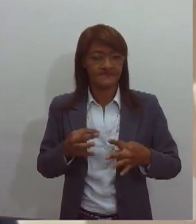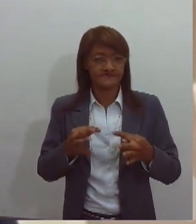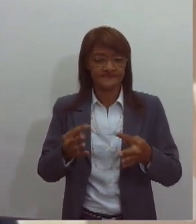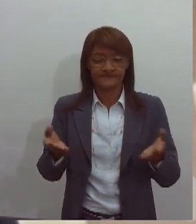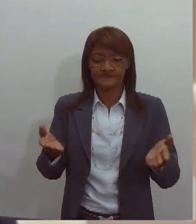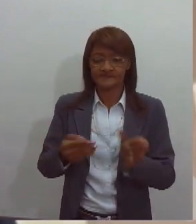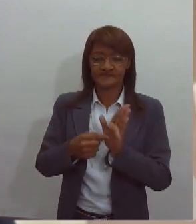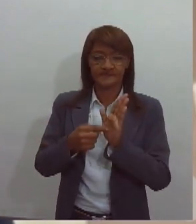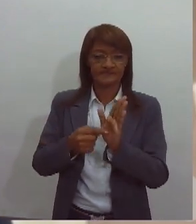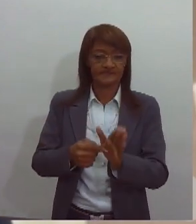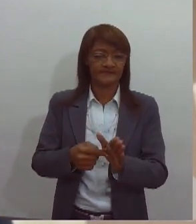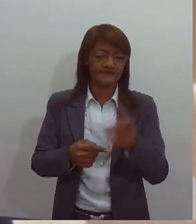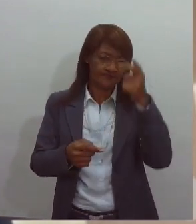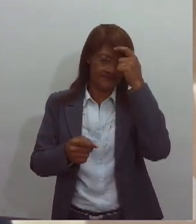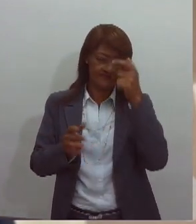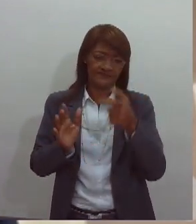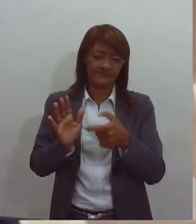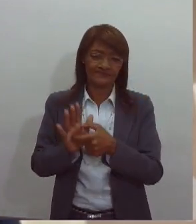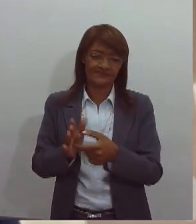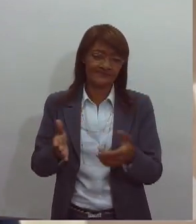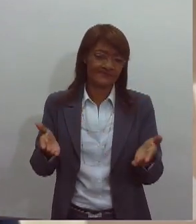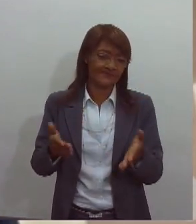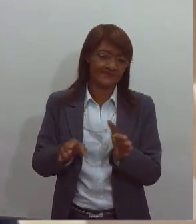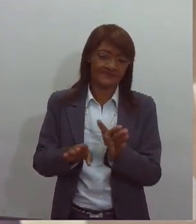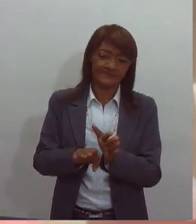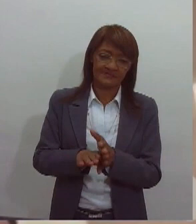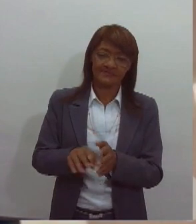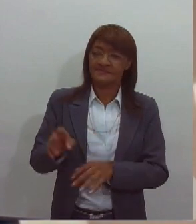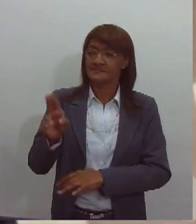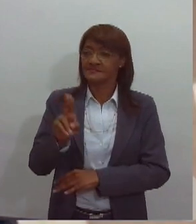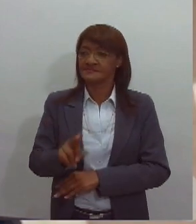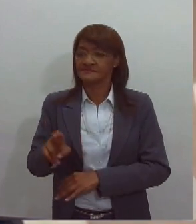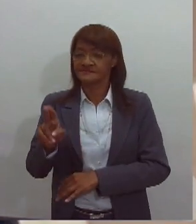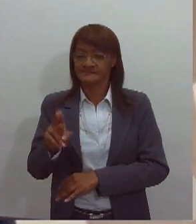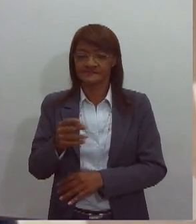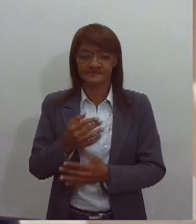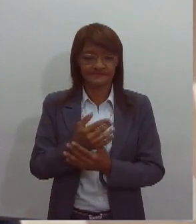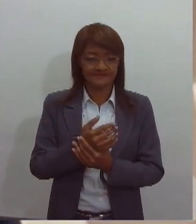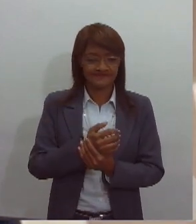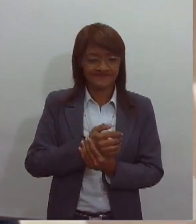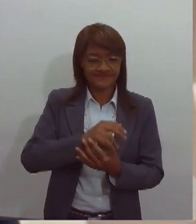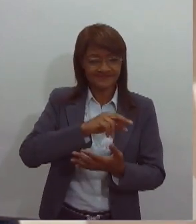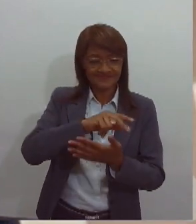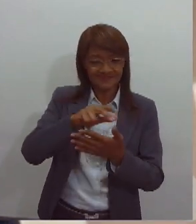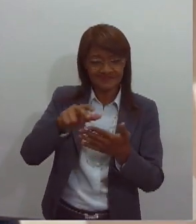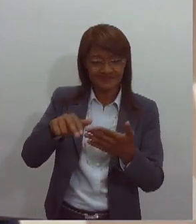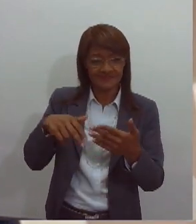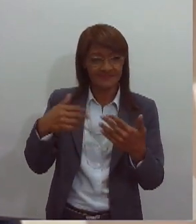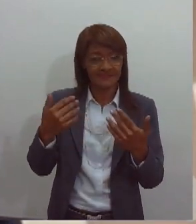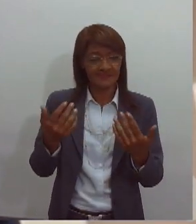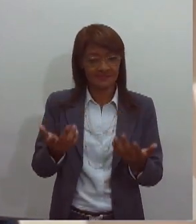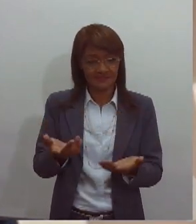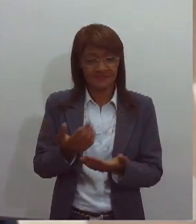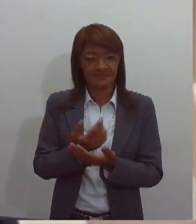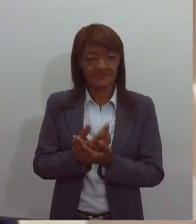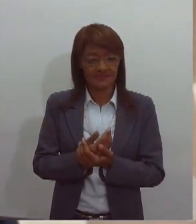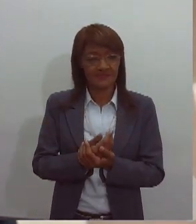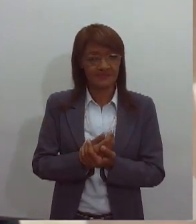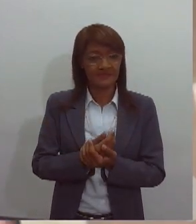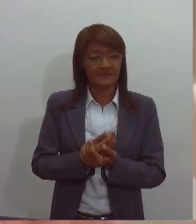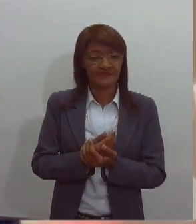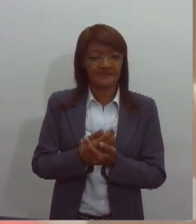artificial, machine learning, utilizando data lake, né? Alguma dessas expressões pode soar um pouquinho estranho para o público, mas